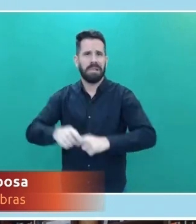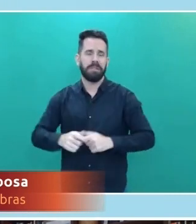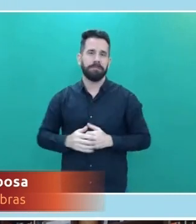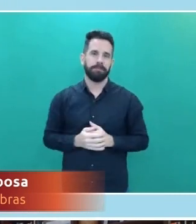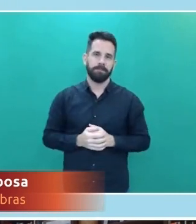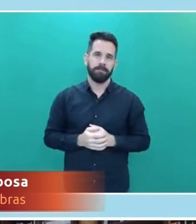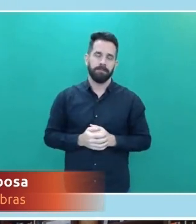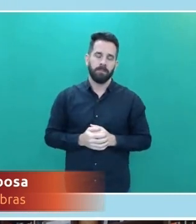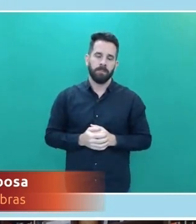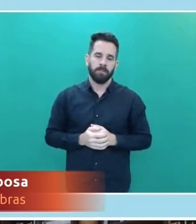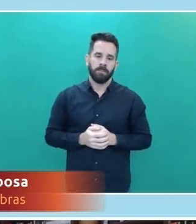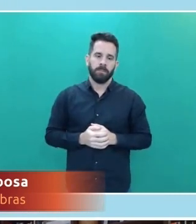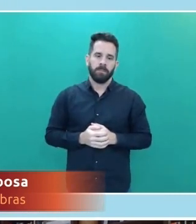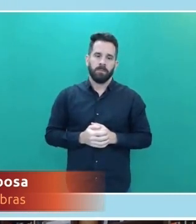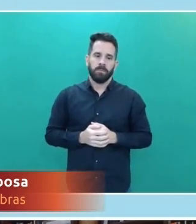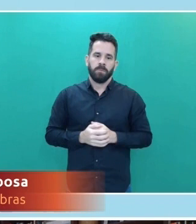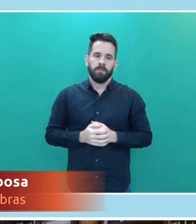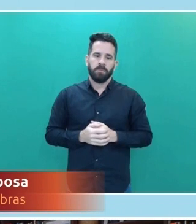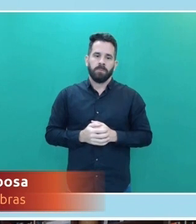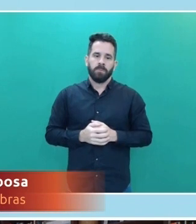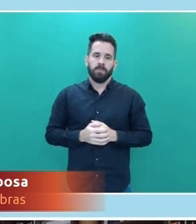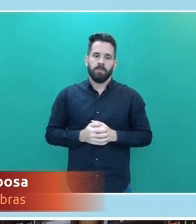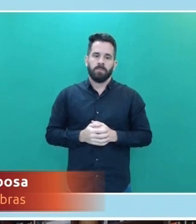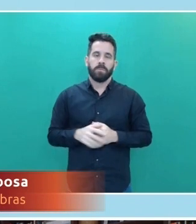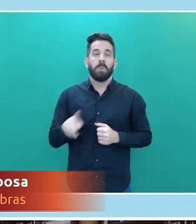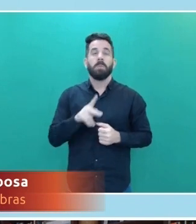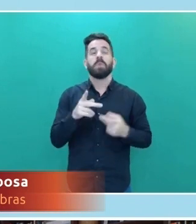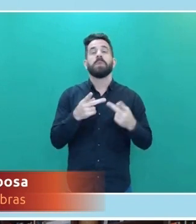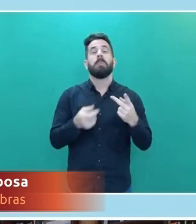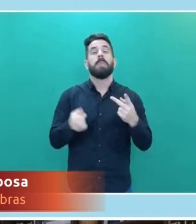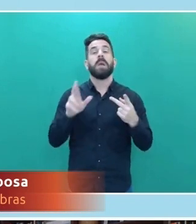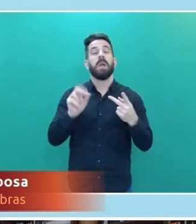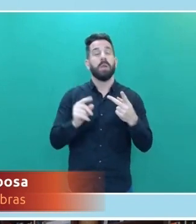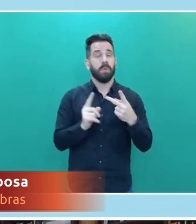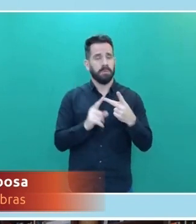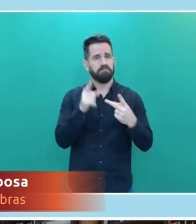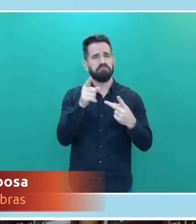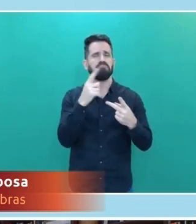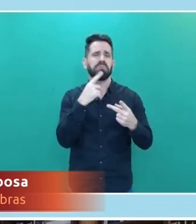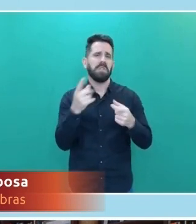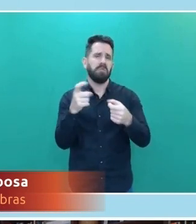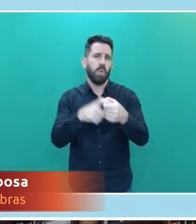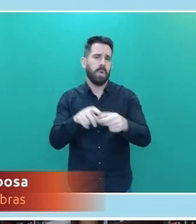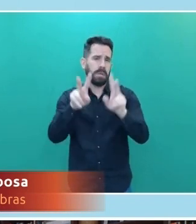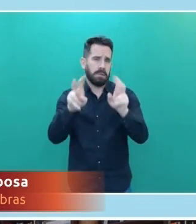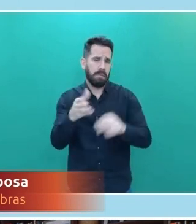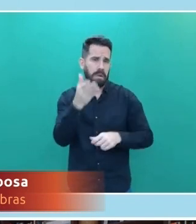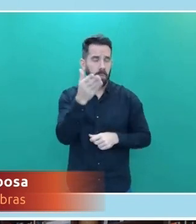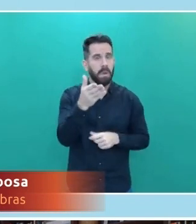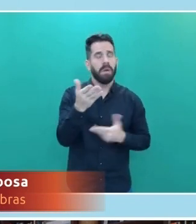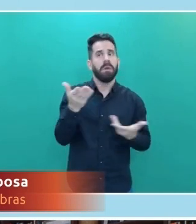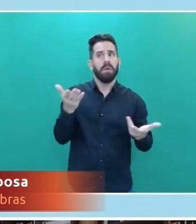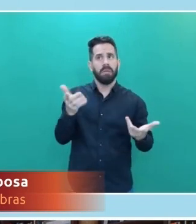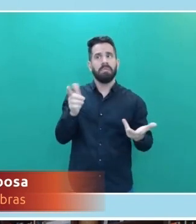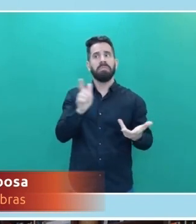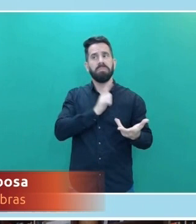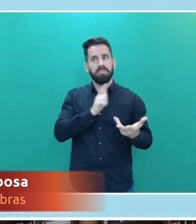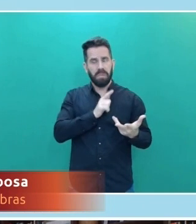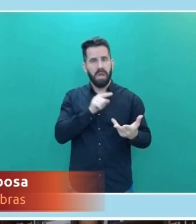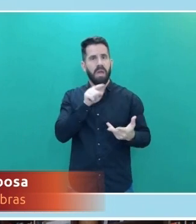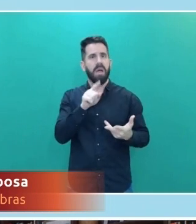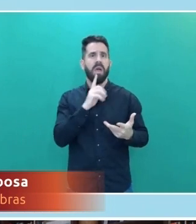Professor Pedro, para a gente avançar no que a professora estava falando, né? Quais as consequências práticas, né, de ter assumido